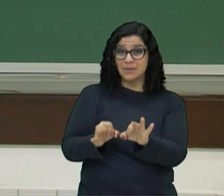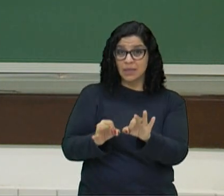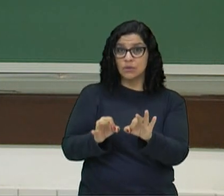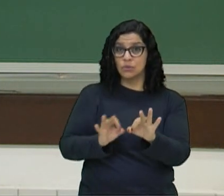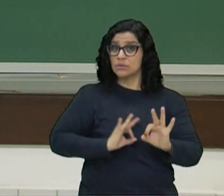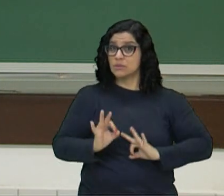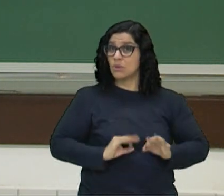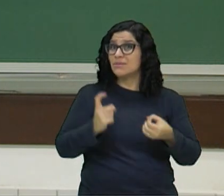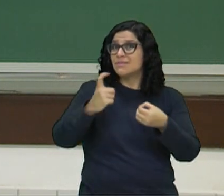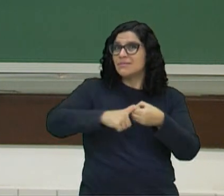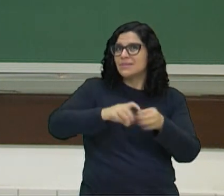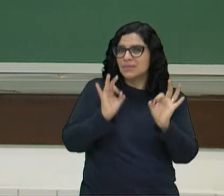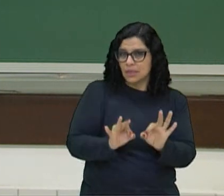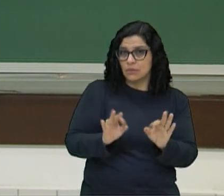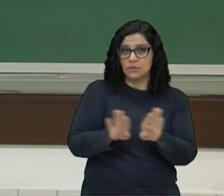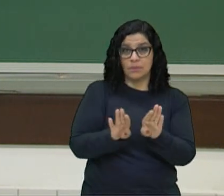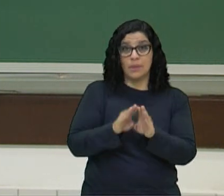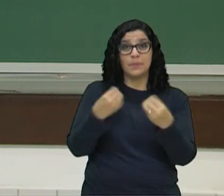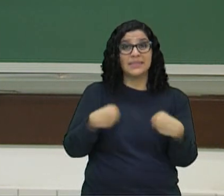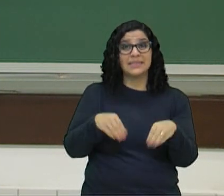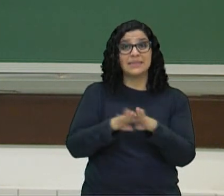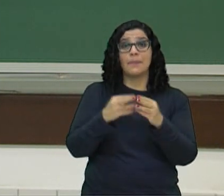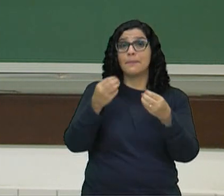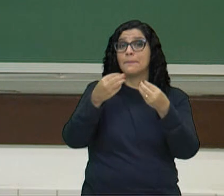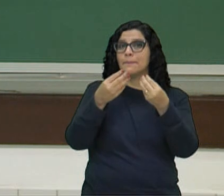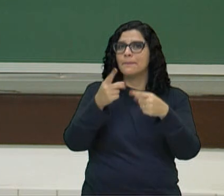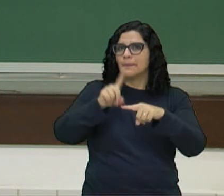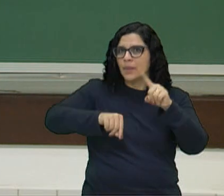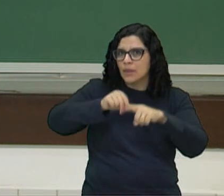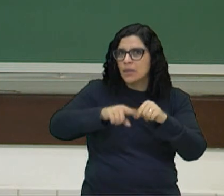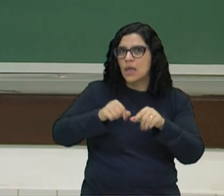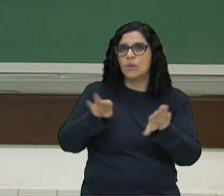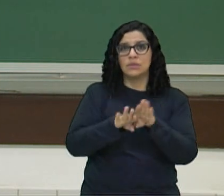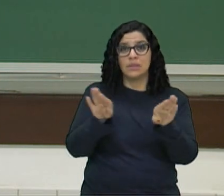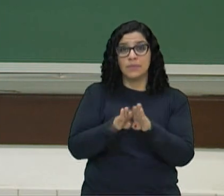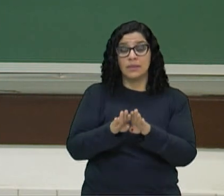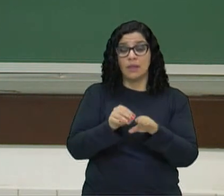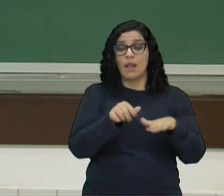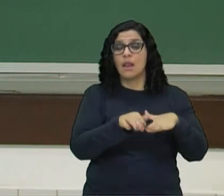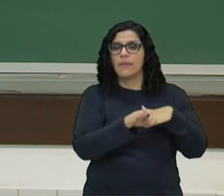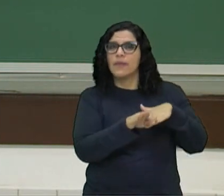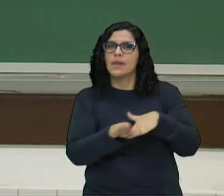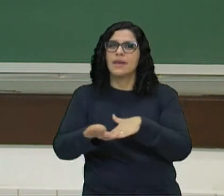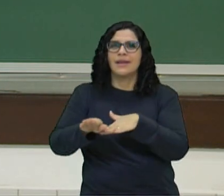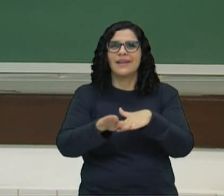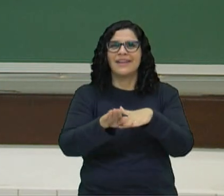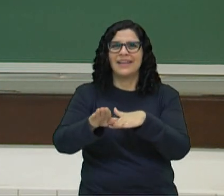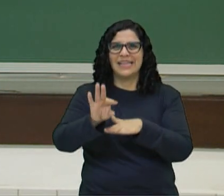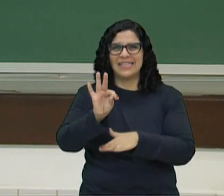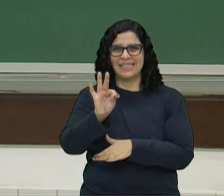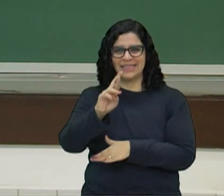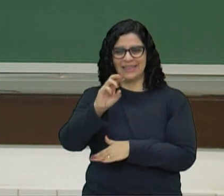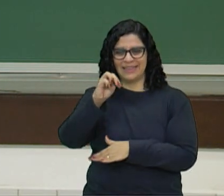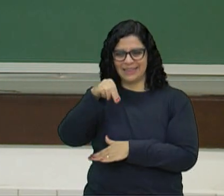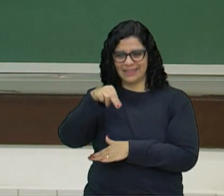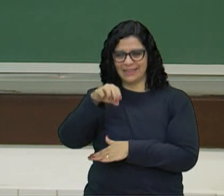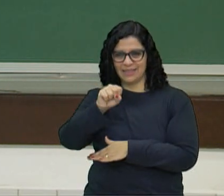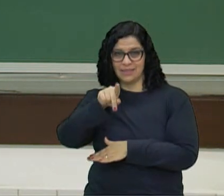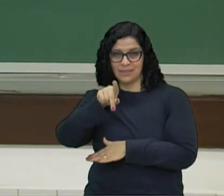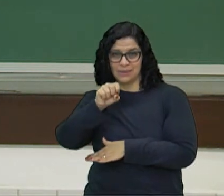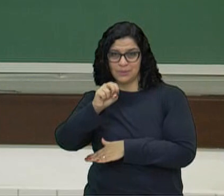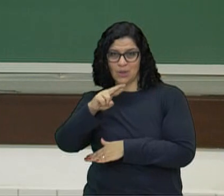ligado. Então tem que ter substâncias que transportam esse hidrogênio, que a gente chama de